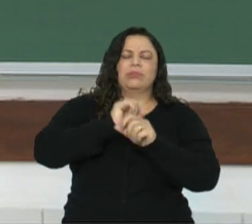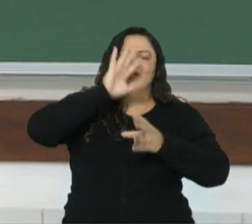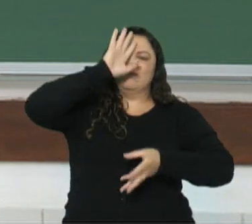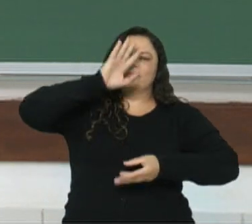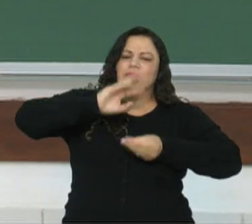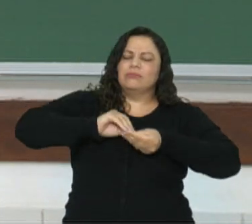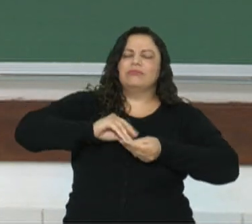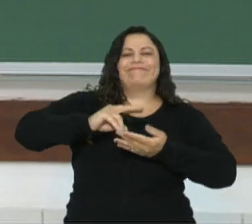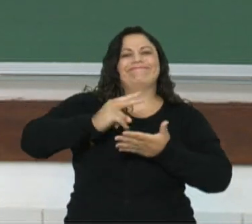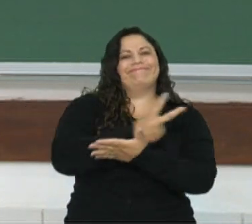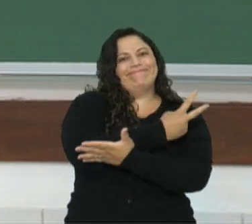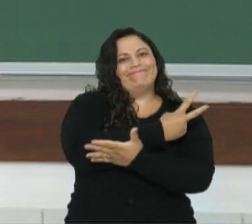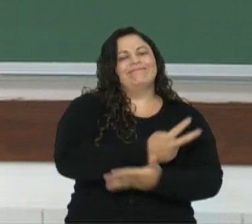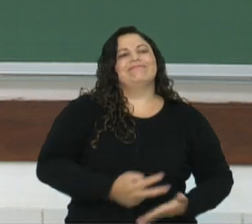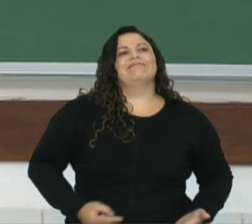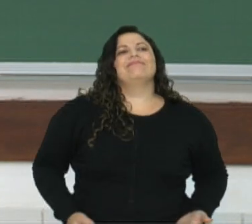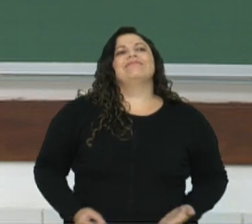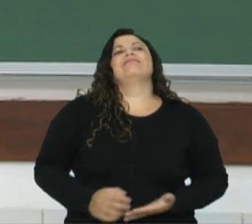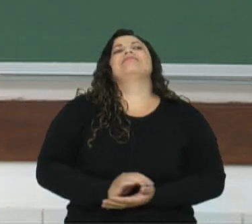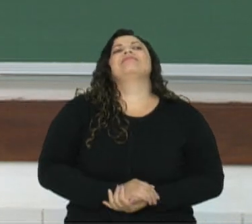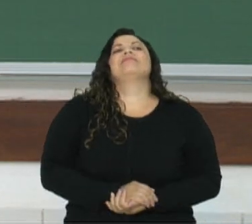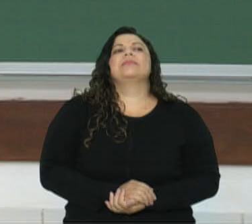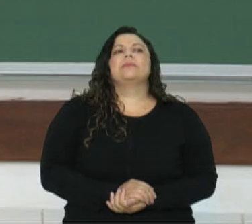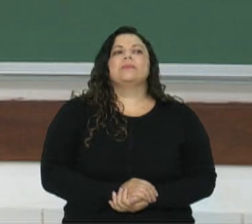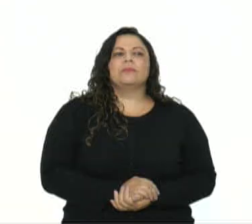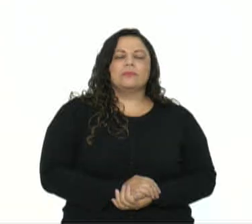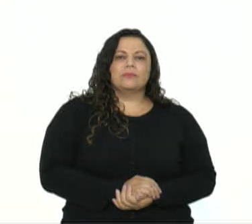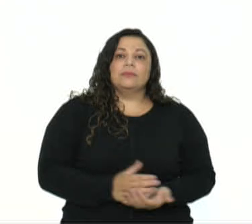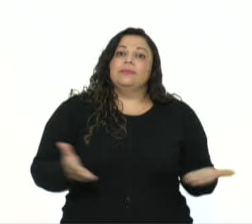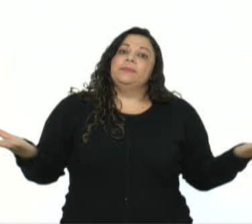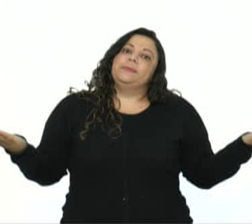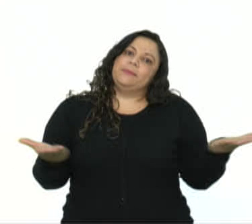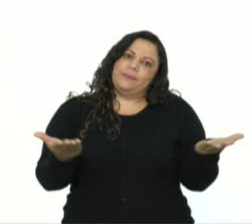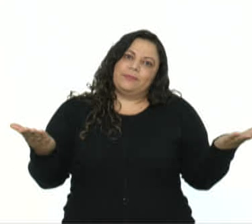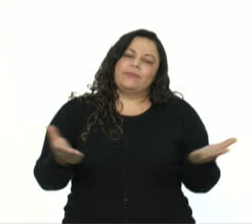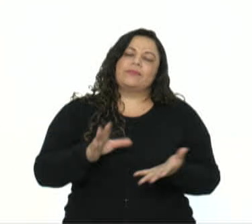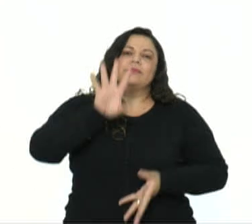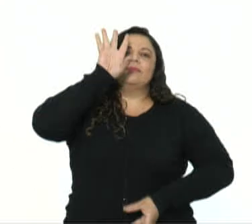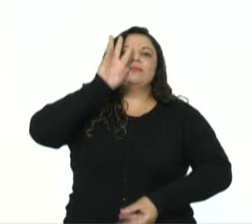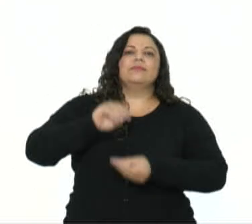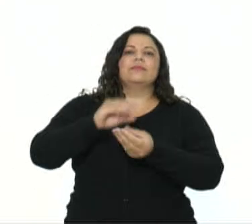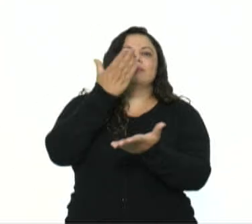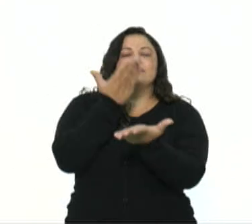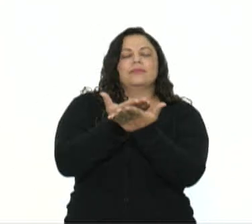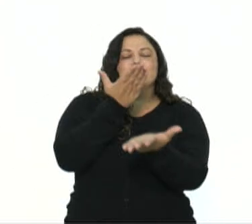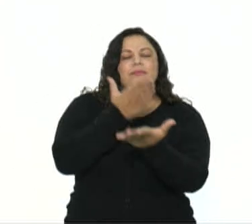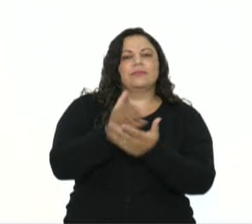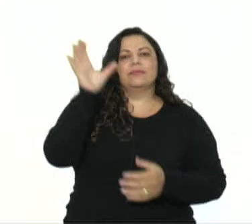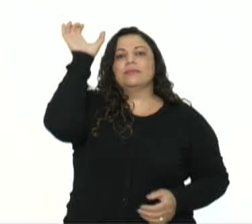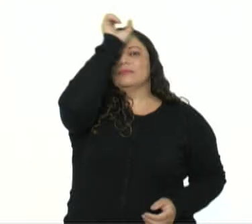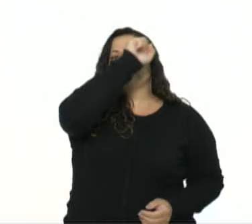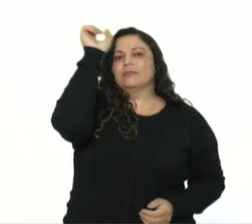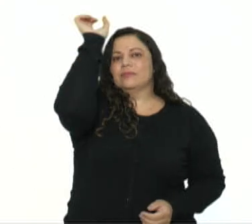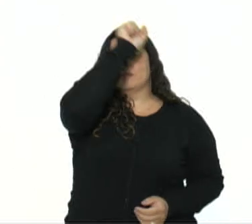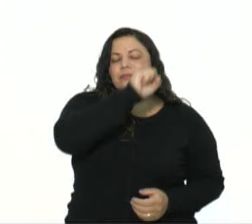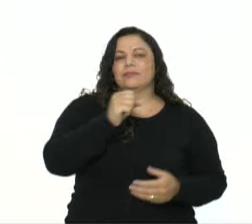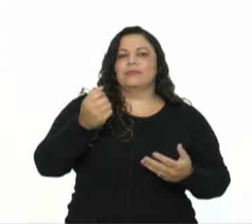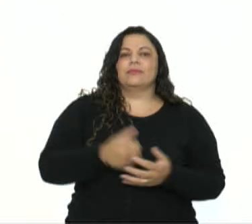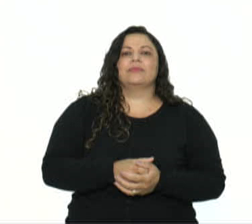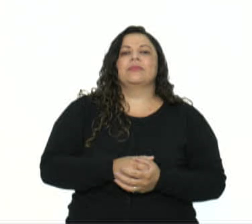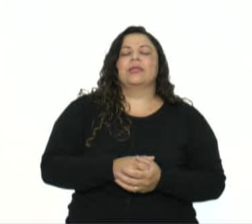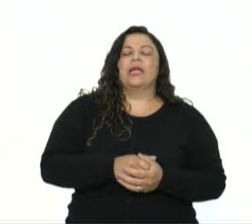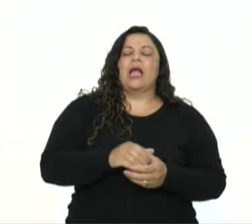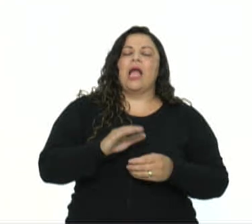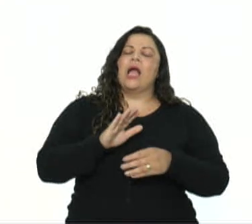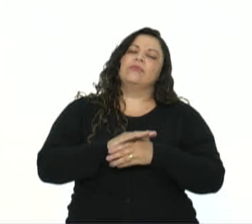conclusões erradas. Muito bem. Então, a conclusão é que nesta aula aprendemos sobre as contribuições